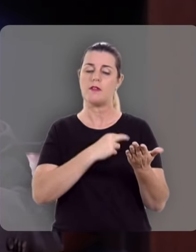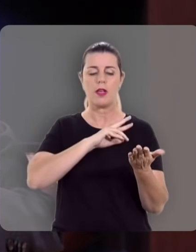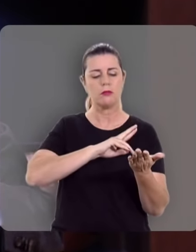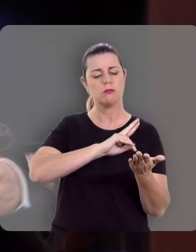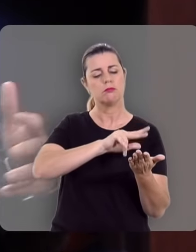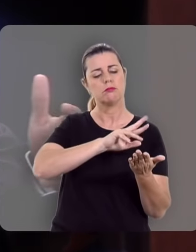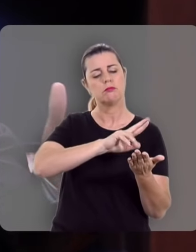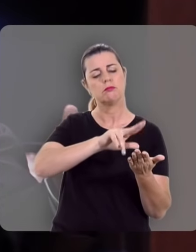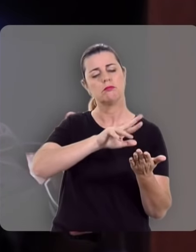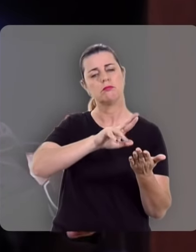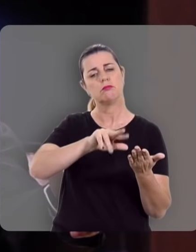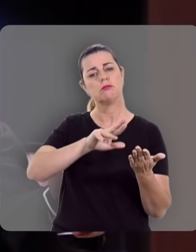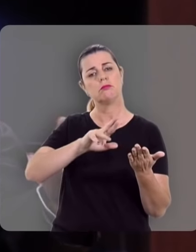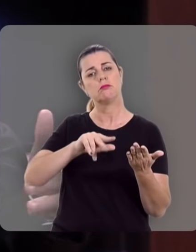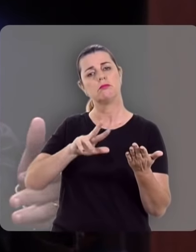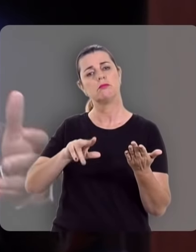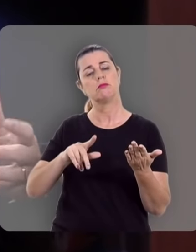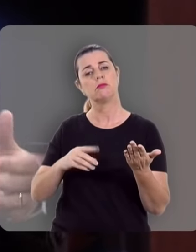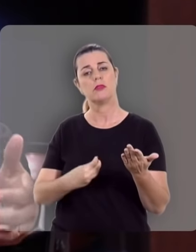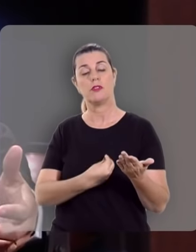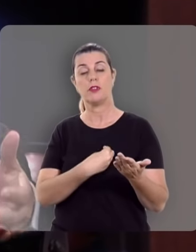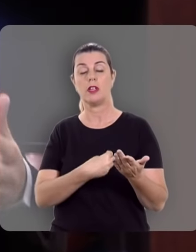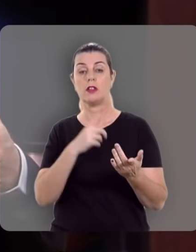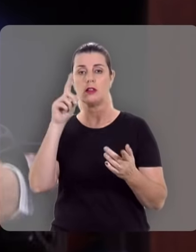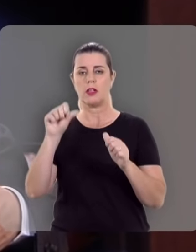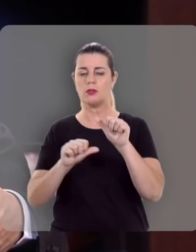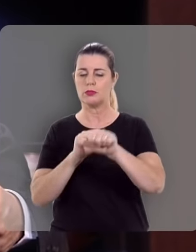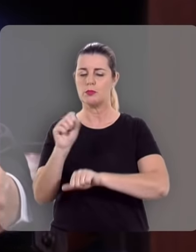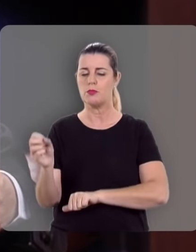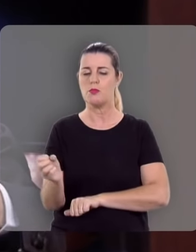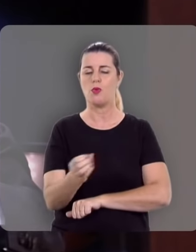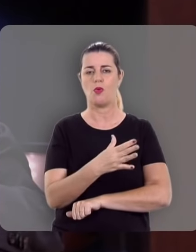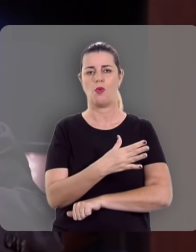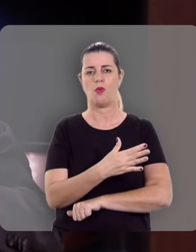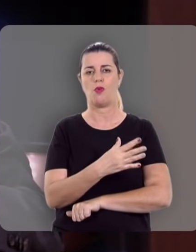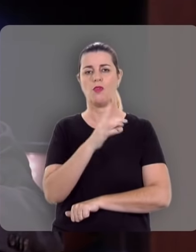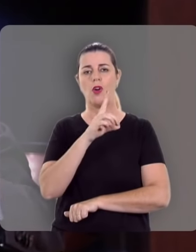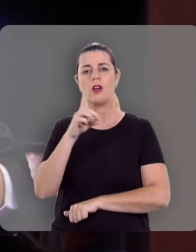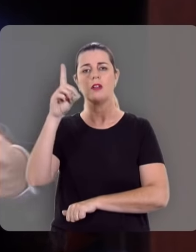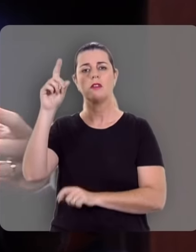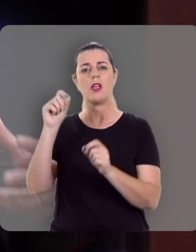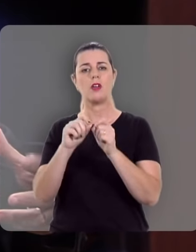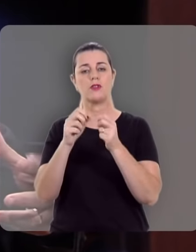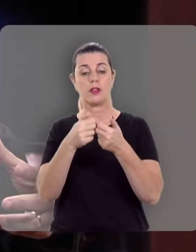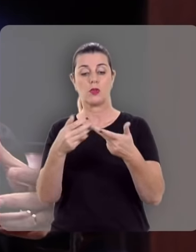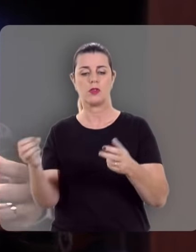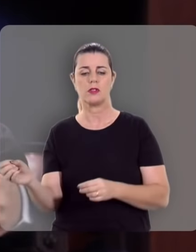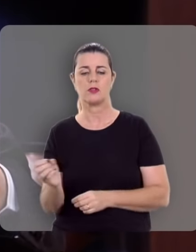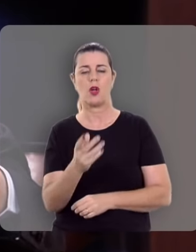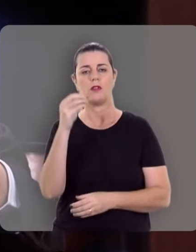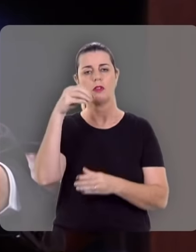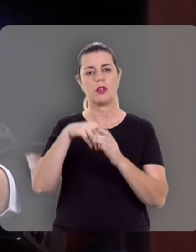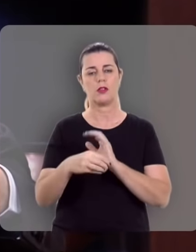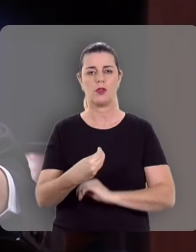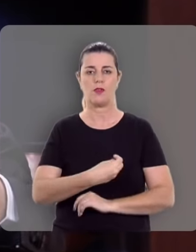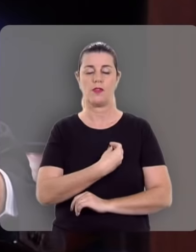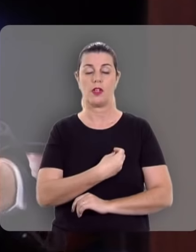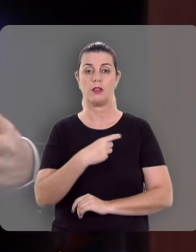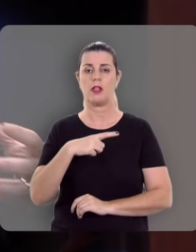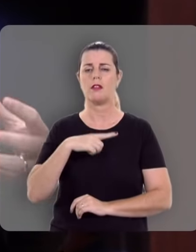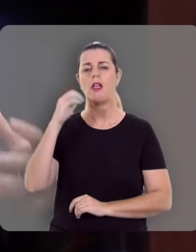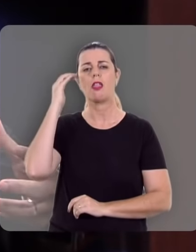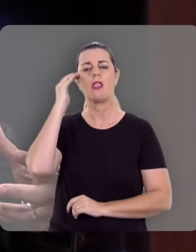diversas desventuras e Deus o restaura e Deus faz algo novo na sua vida e ele tem